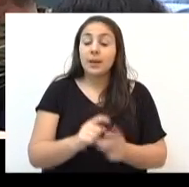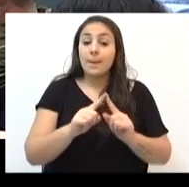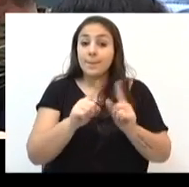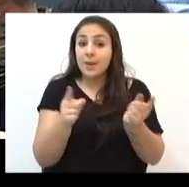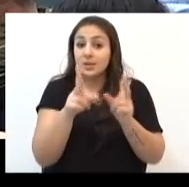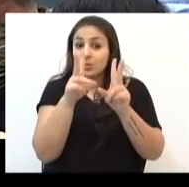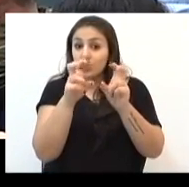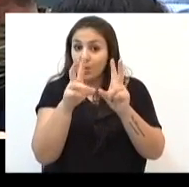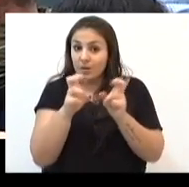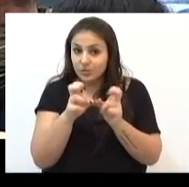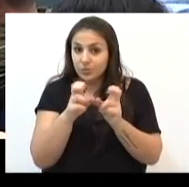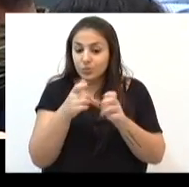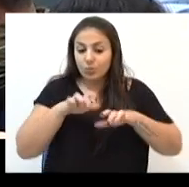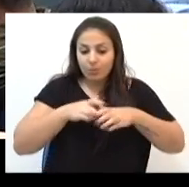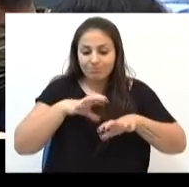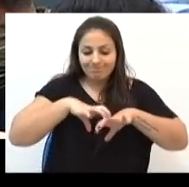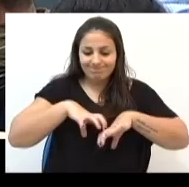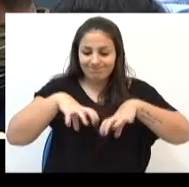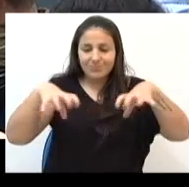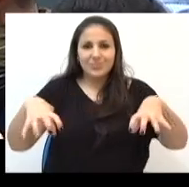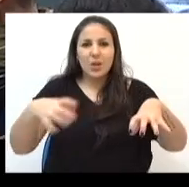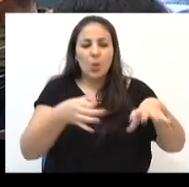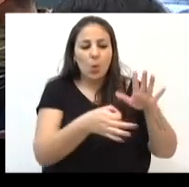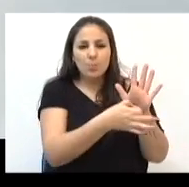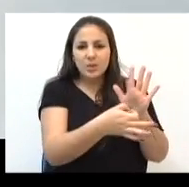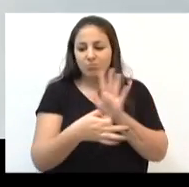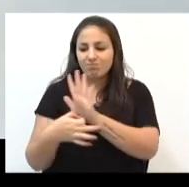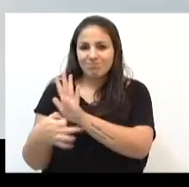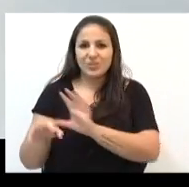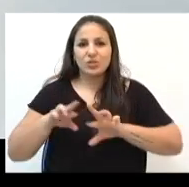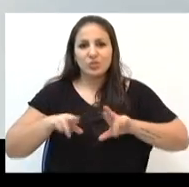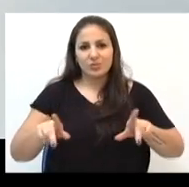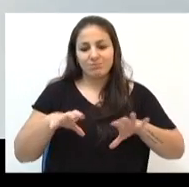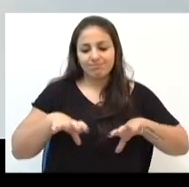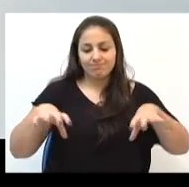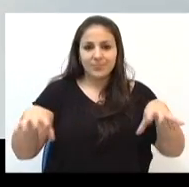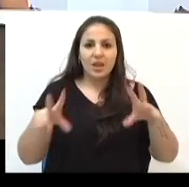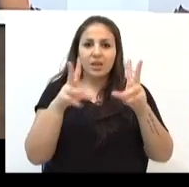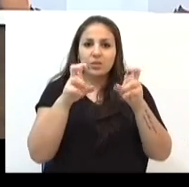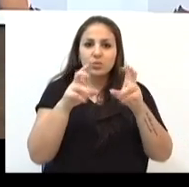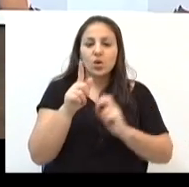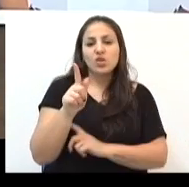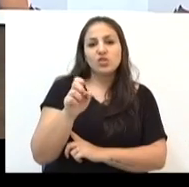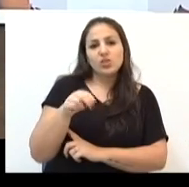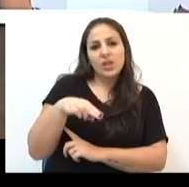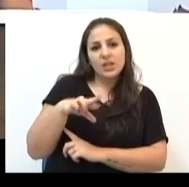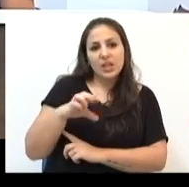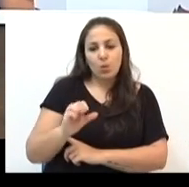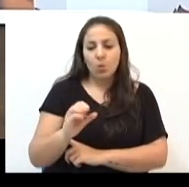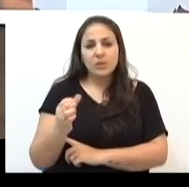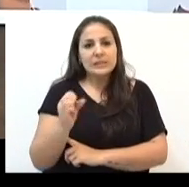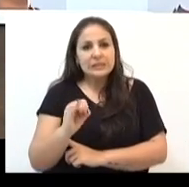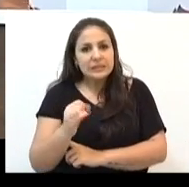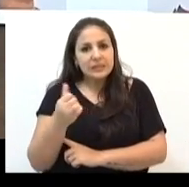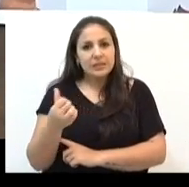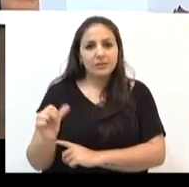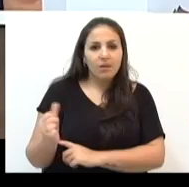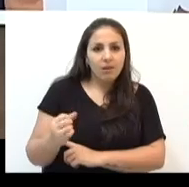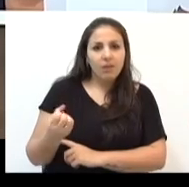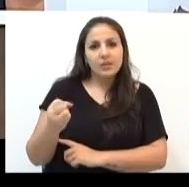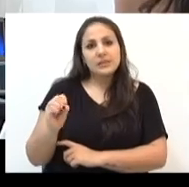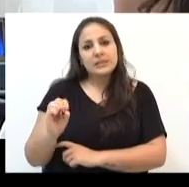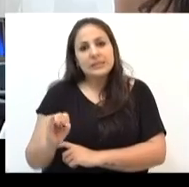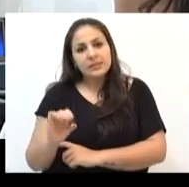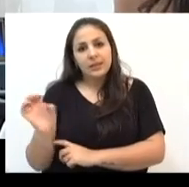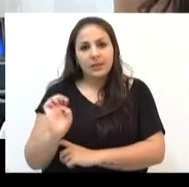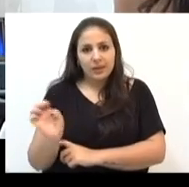tópico acabou dividindo opiniões: a questão de gênero. De acordo com a oradora do grande